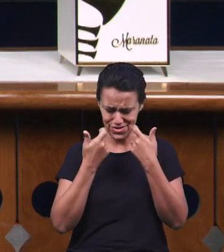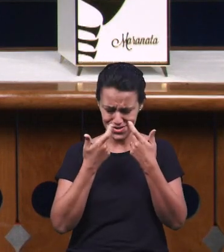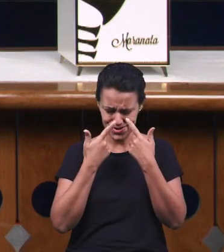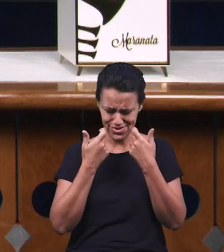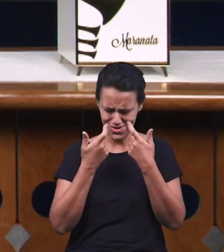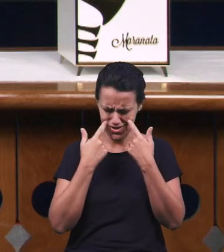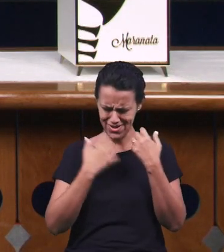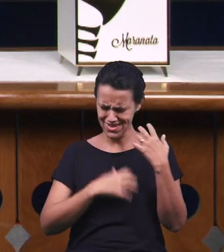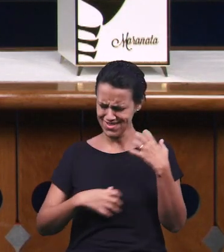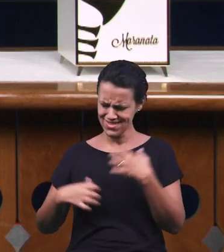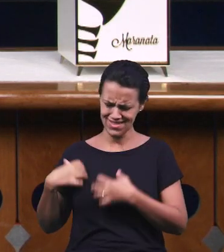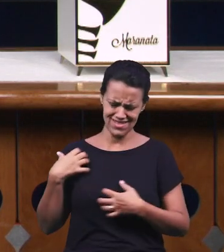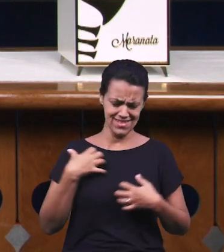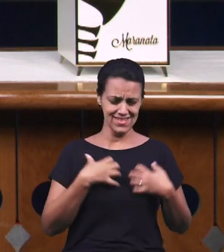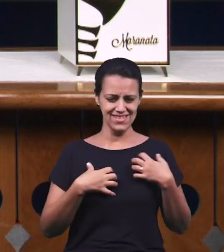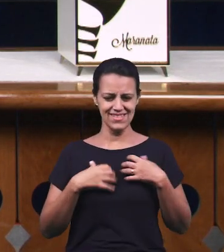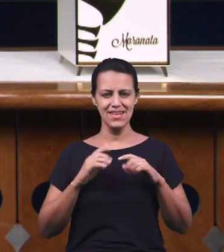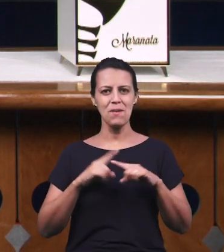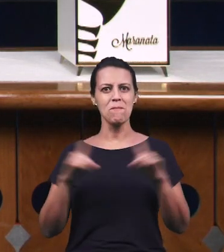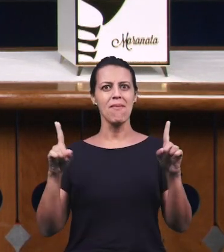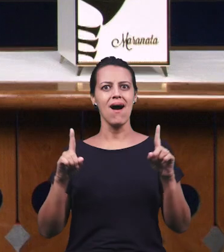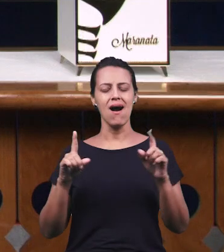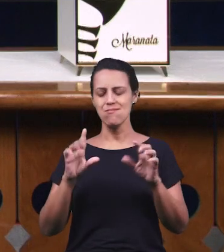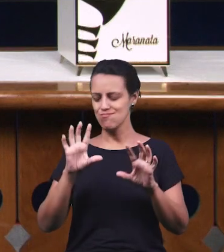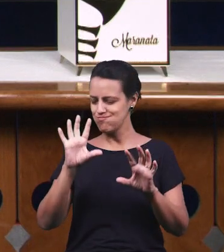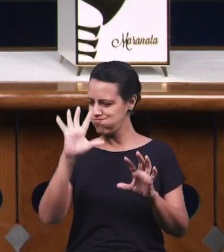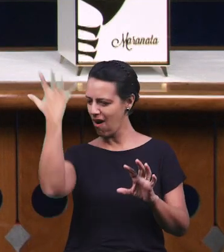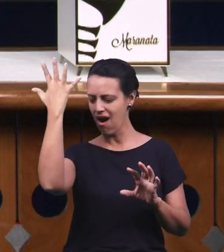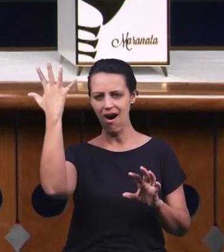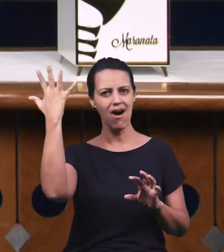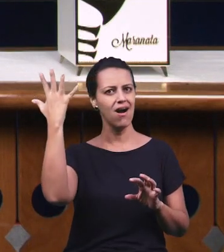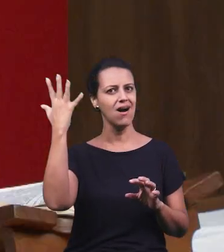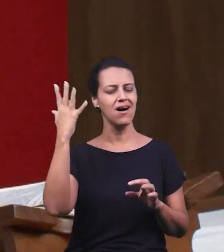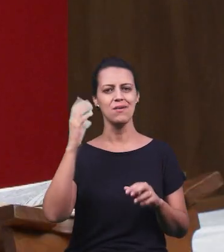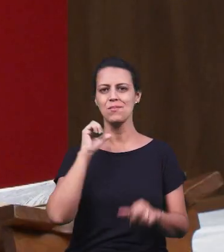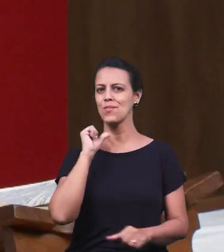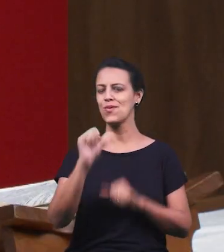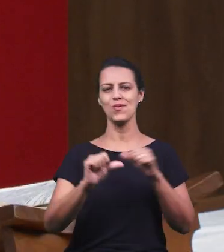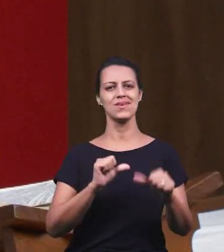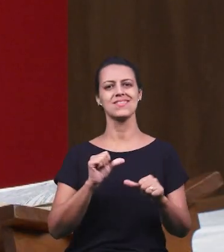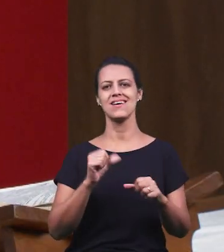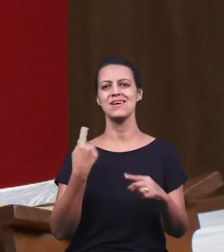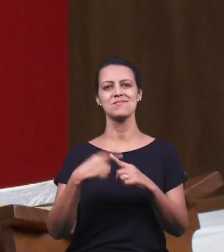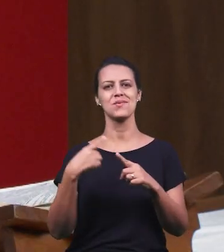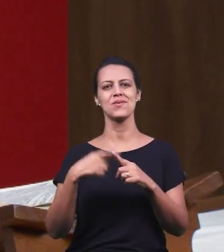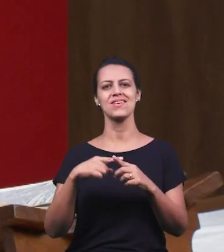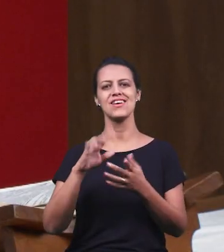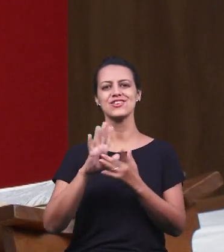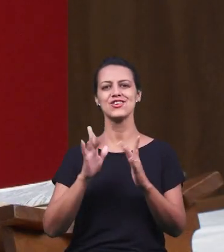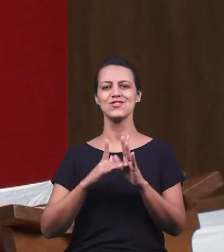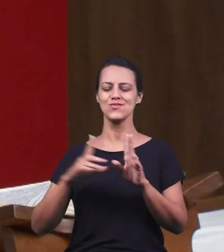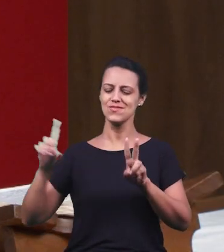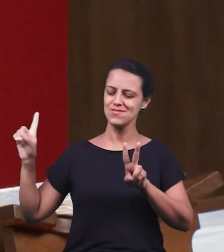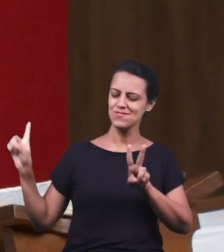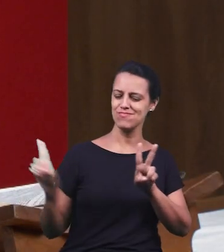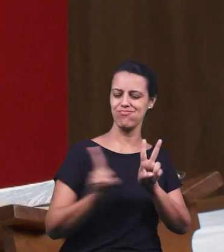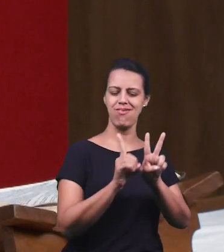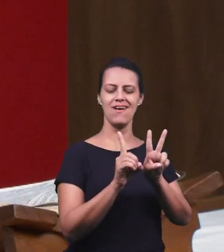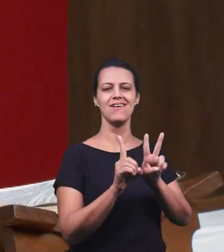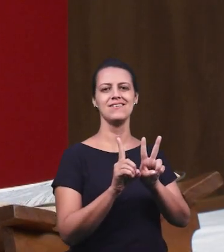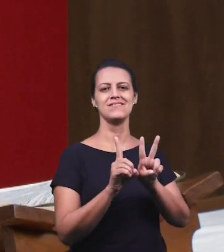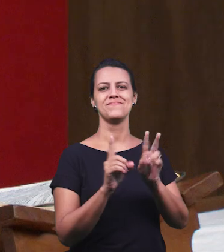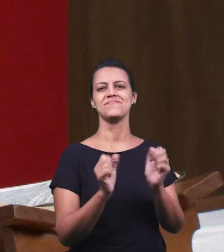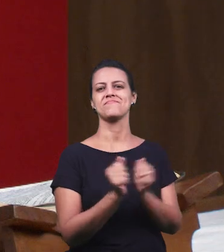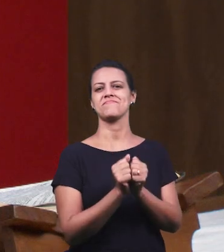mas foram incendiados, o seu coração ardeu com a presença de Deus. Aos que estão agora participando deste